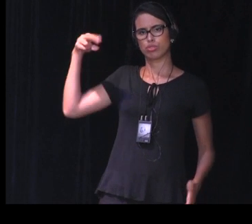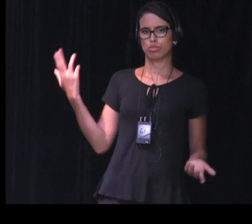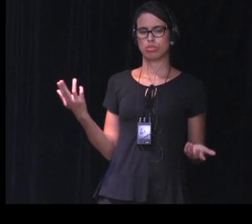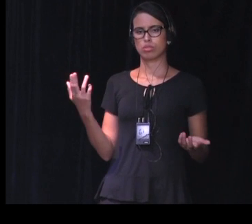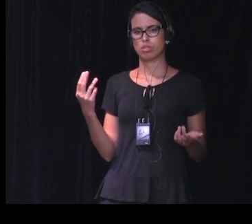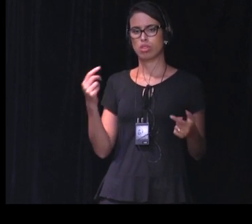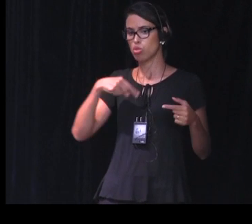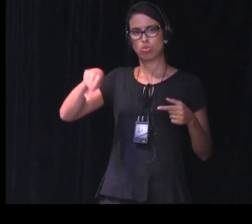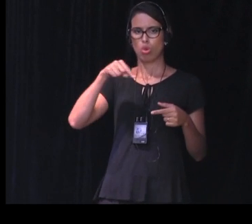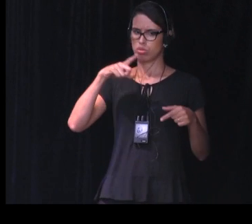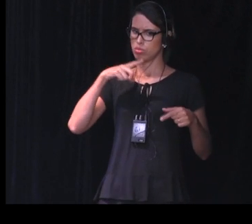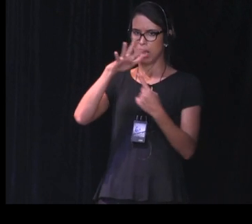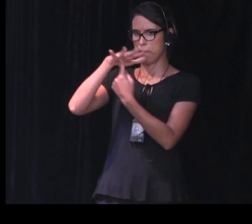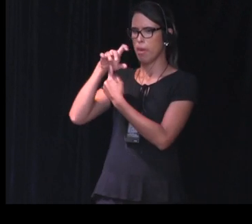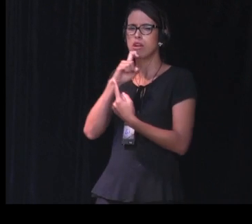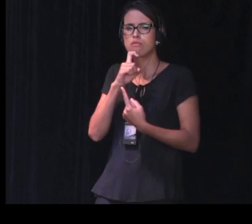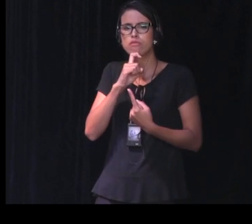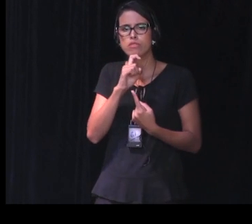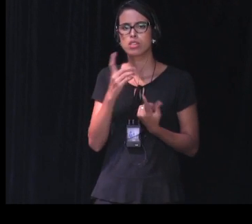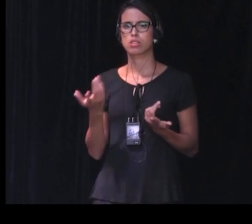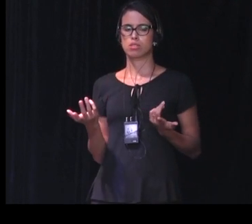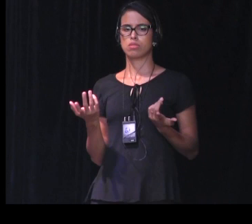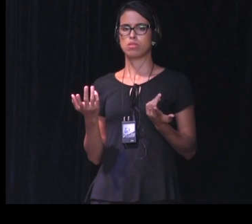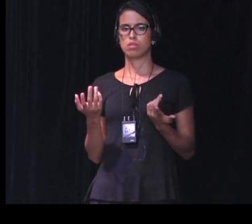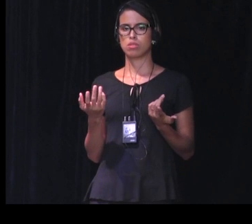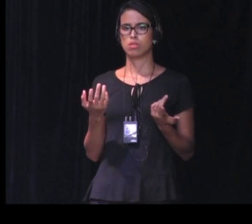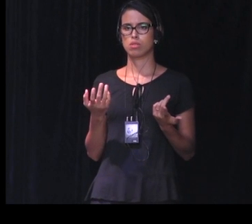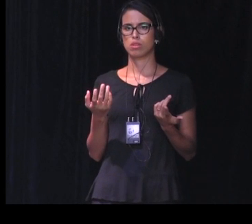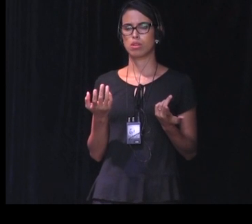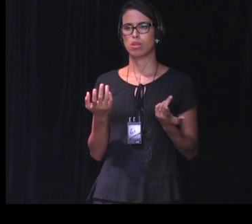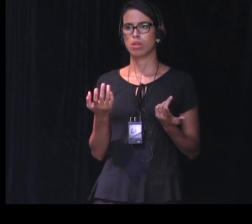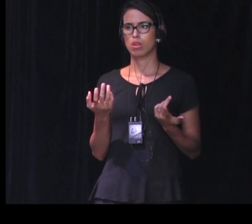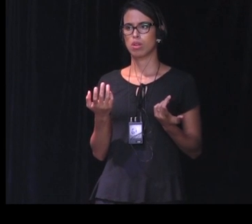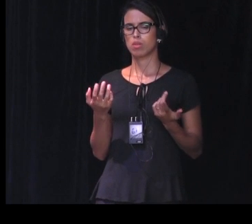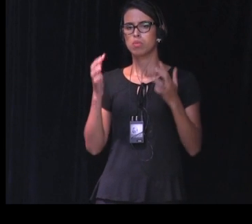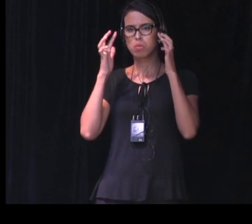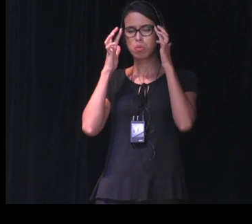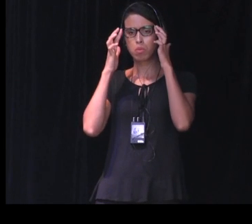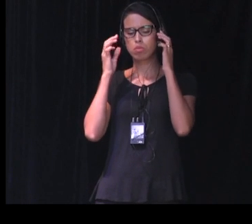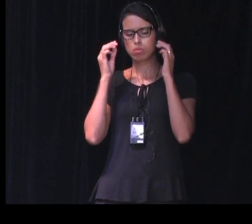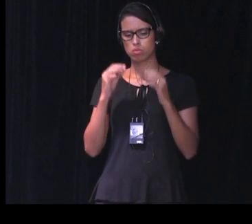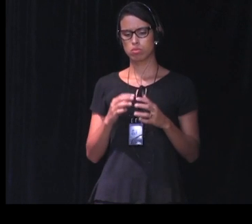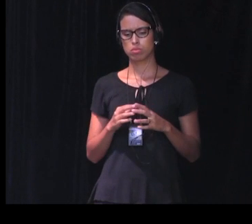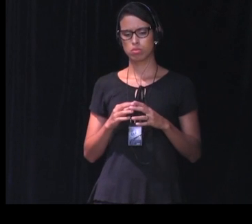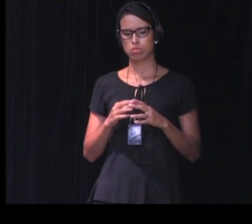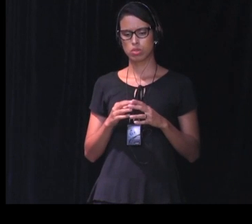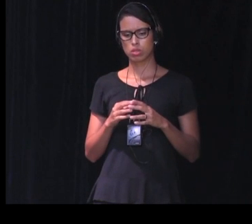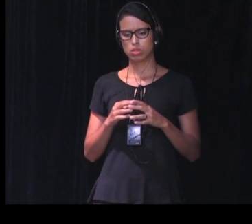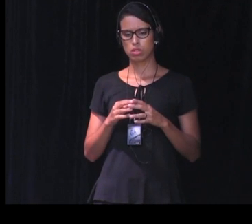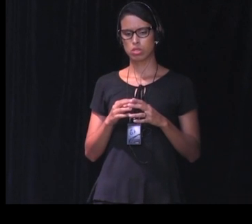norte. Nós não temos bosques frios, como os de coníferas, abedules ou